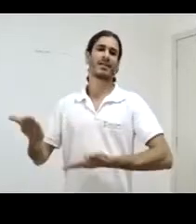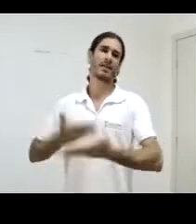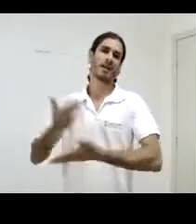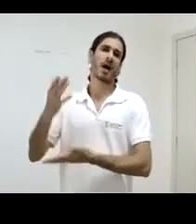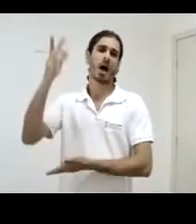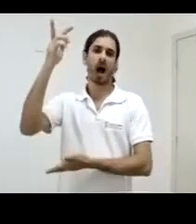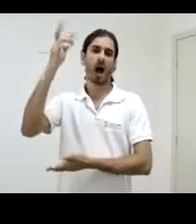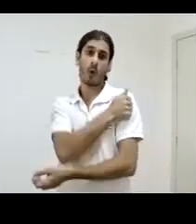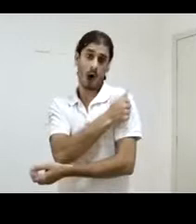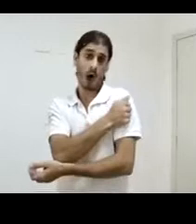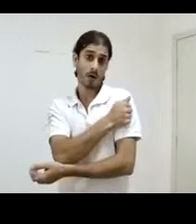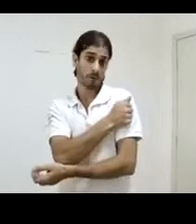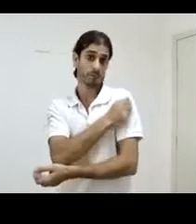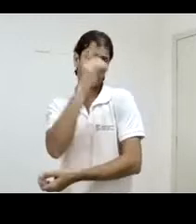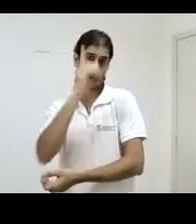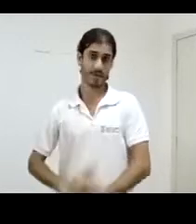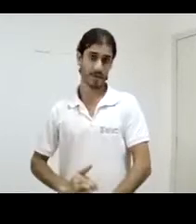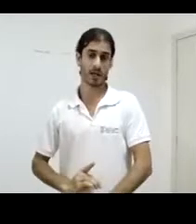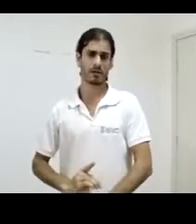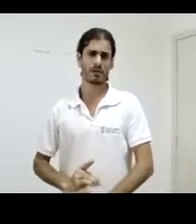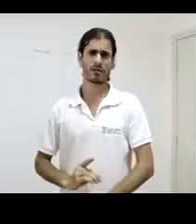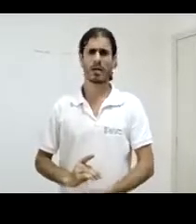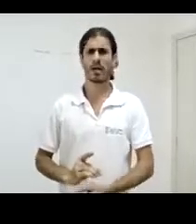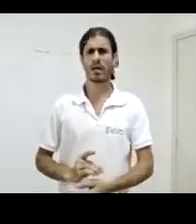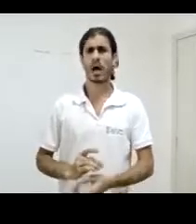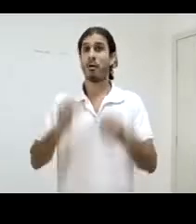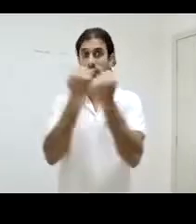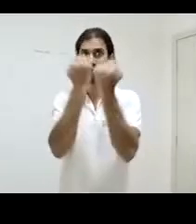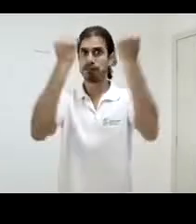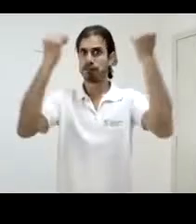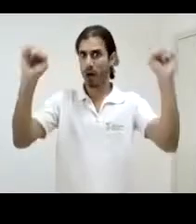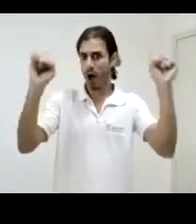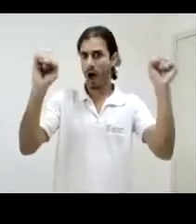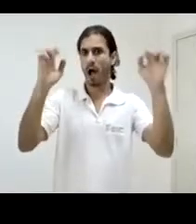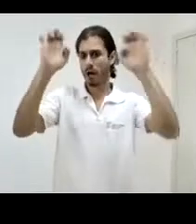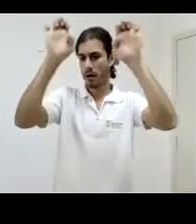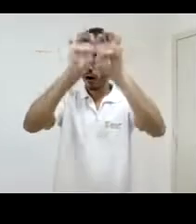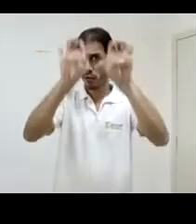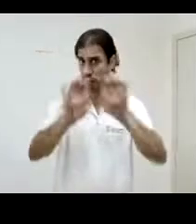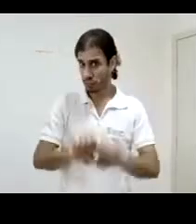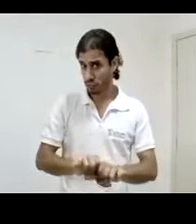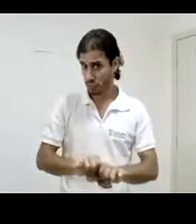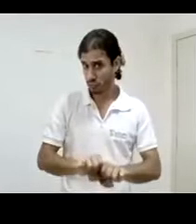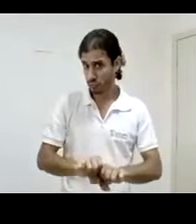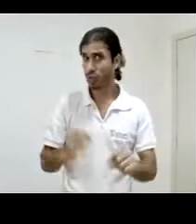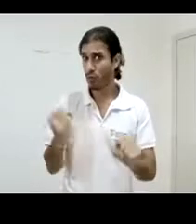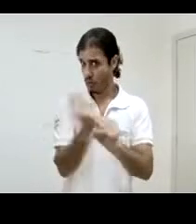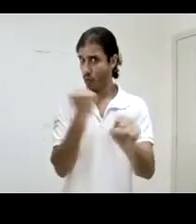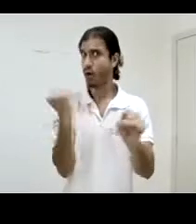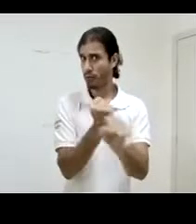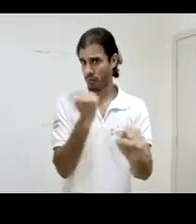aspectos arquitetônicos, quanto nos aspectos atitudinais. E isso mostra, então, uma necessidade de